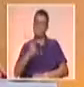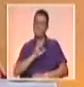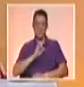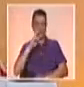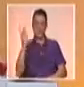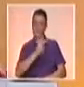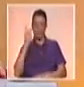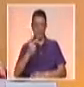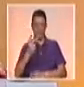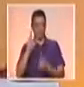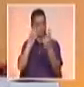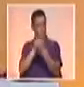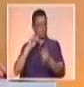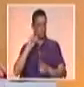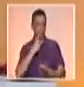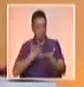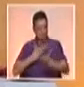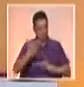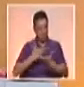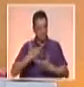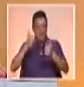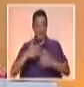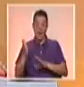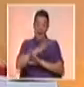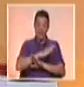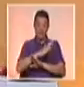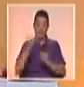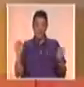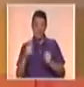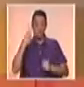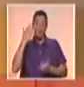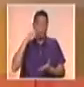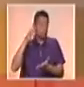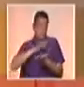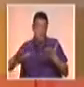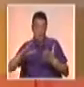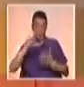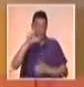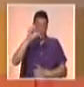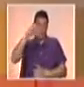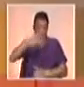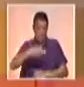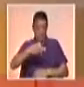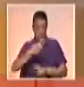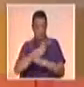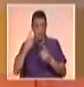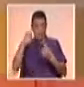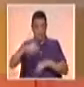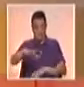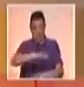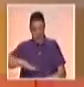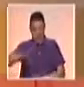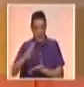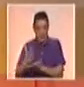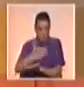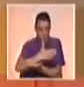a falar de rejeição ao desconhecido. De medo ao desconhecido. É claro, rejeição estamos, ao desconhecido, não é? Estamos a falar de um conselho que tem meios e